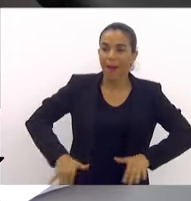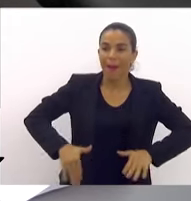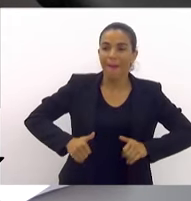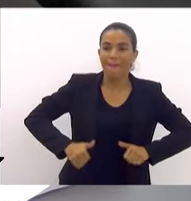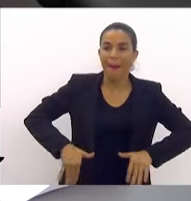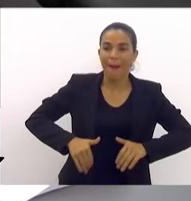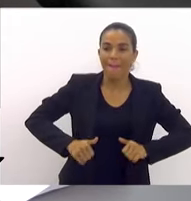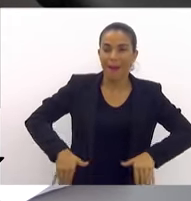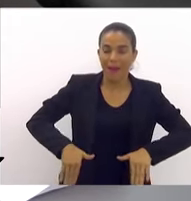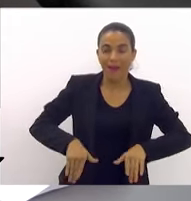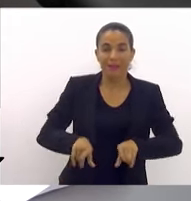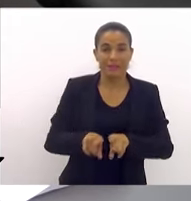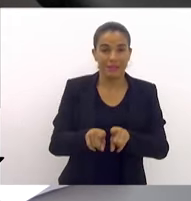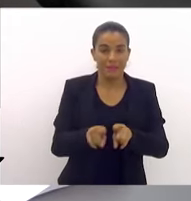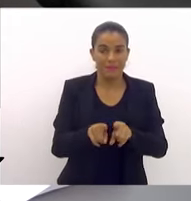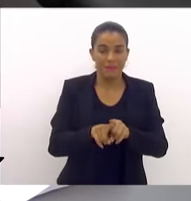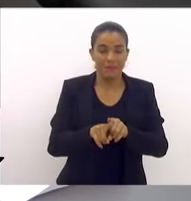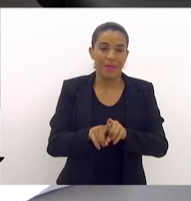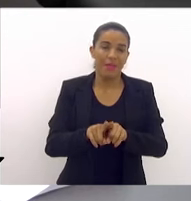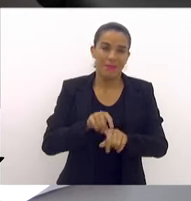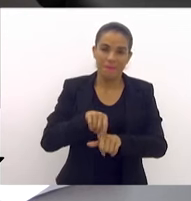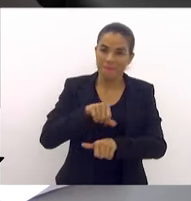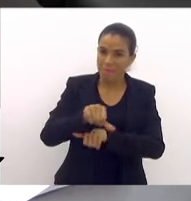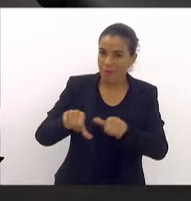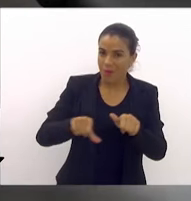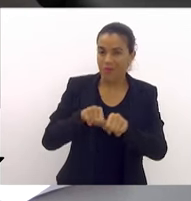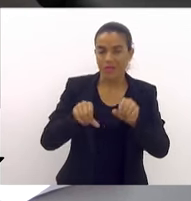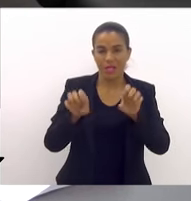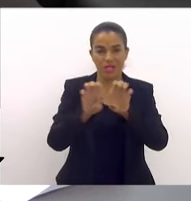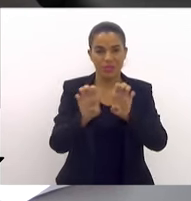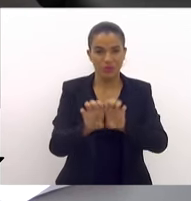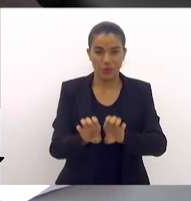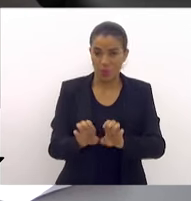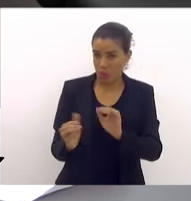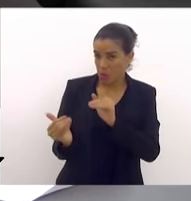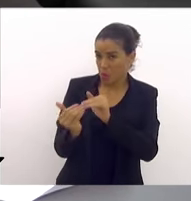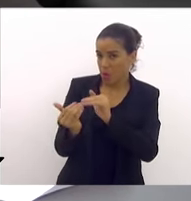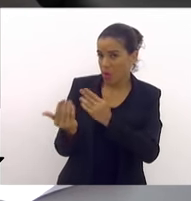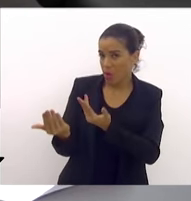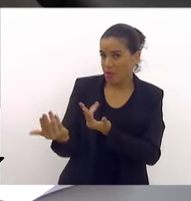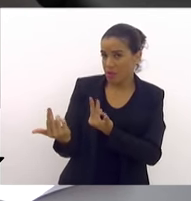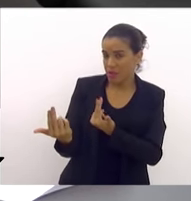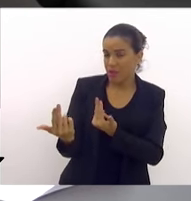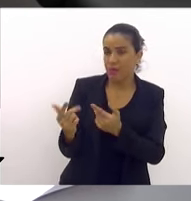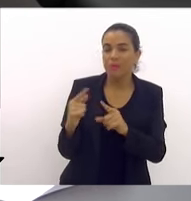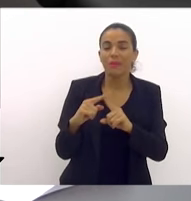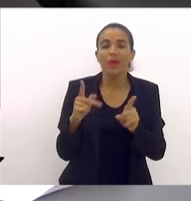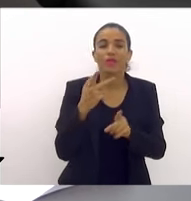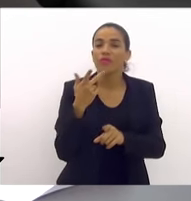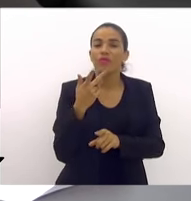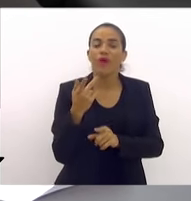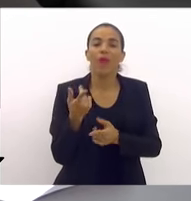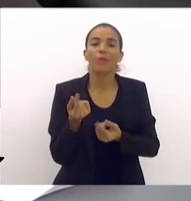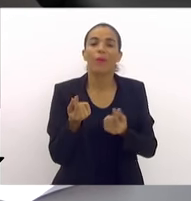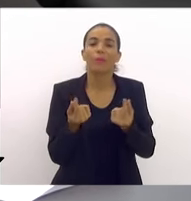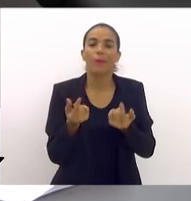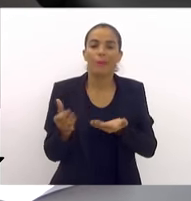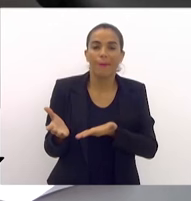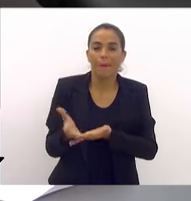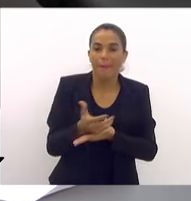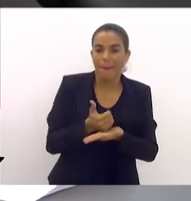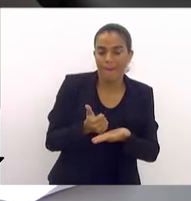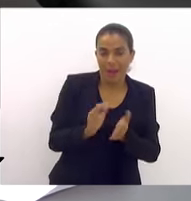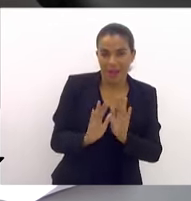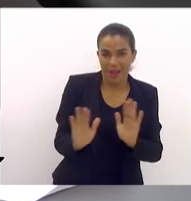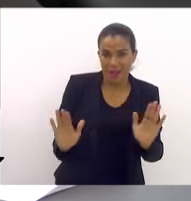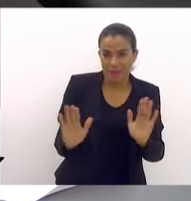estrutura do Poder Executivo. Estou concordando com Vossa Excelência. E não indica a previsão orçamentária, por isso transformar também, mas